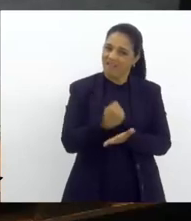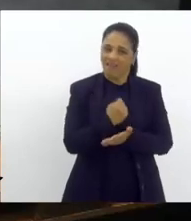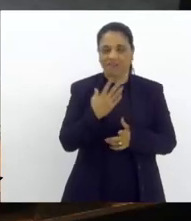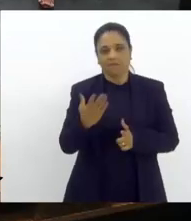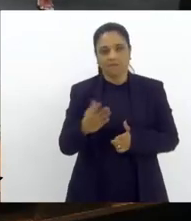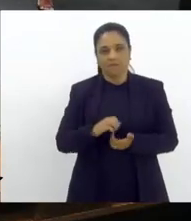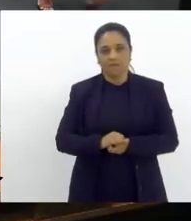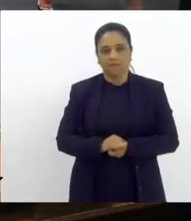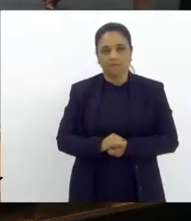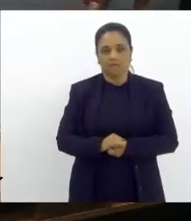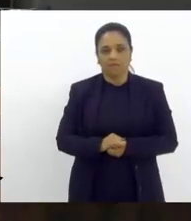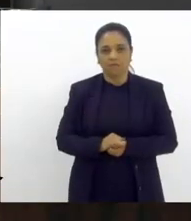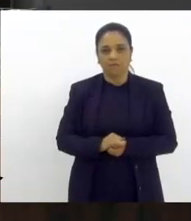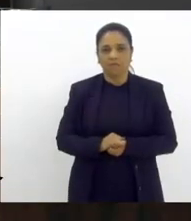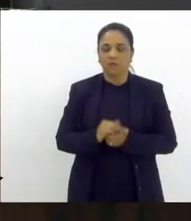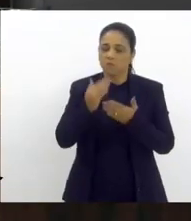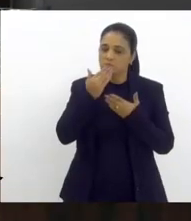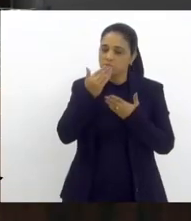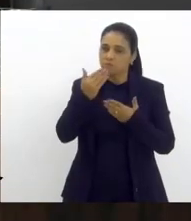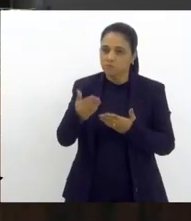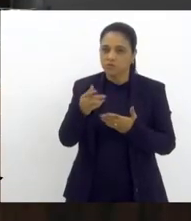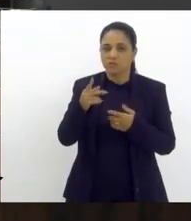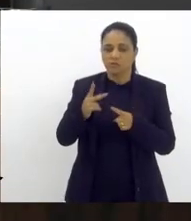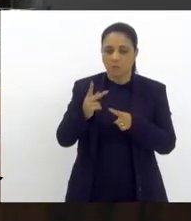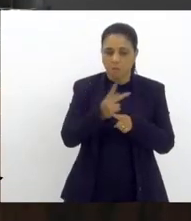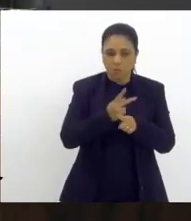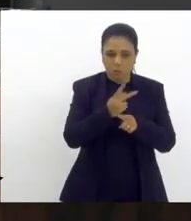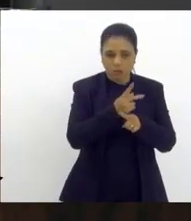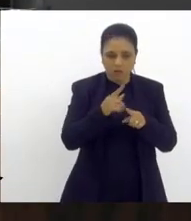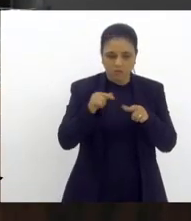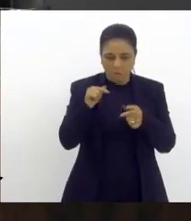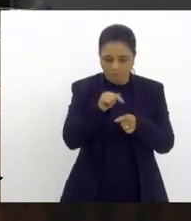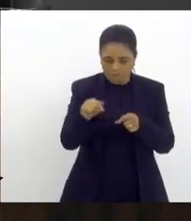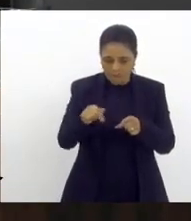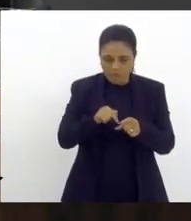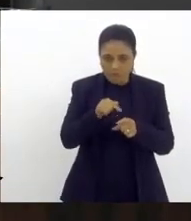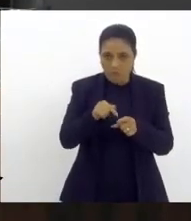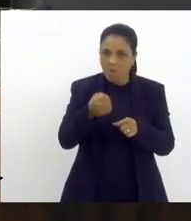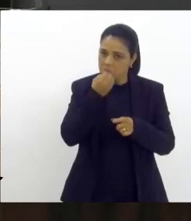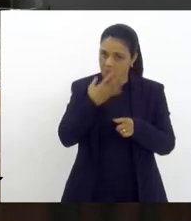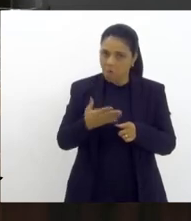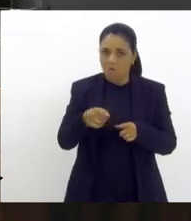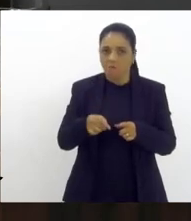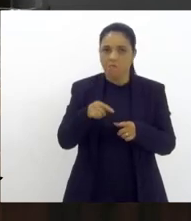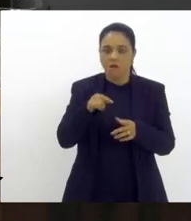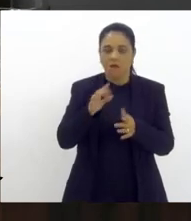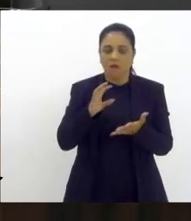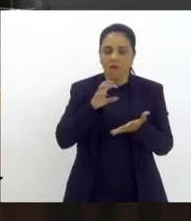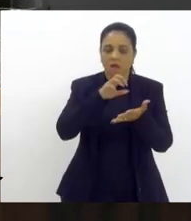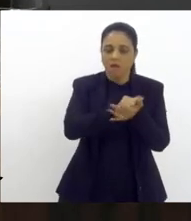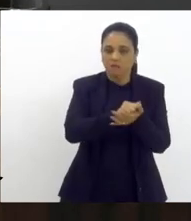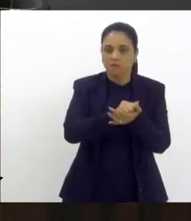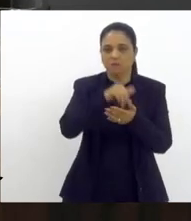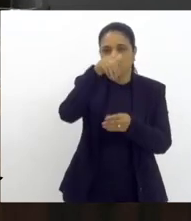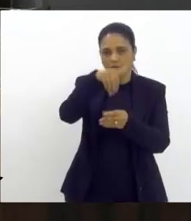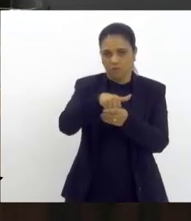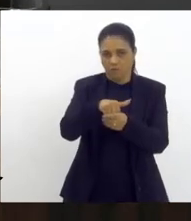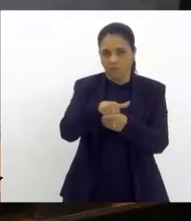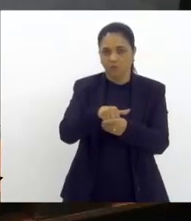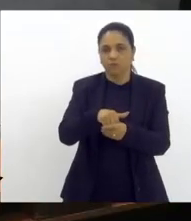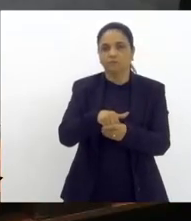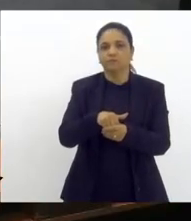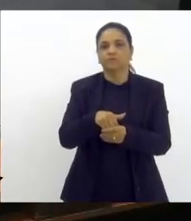eu Pedirei vossa excelência que procurasse um painel que tivesse funcionando para registrar por gentileza Deputado